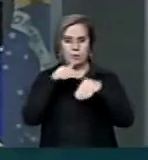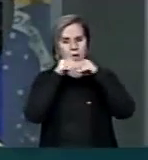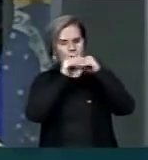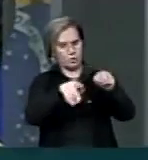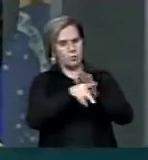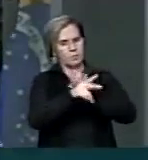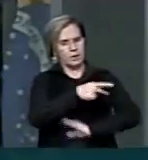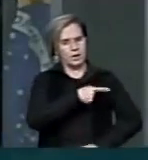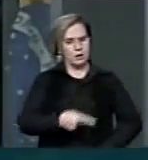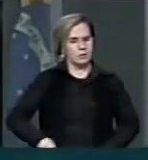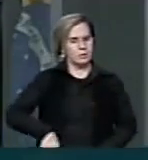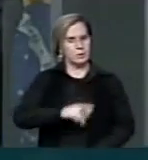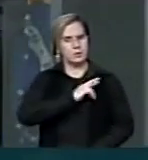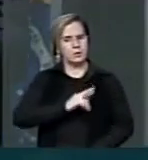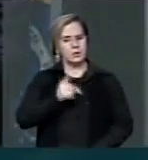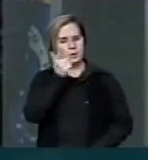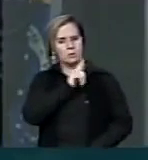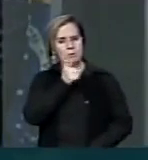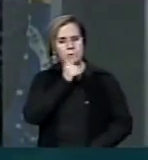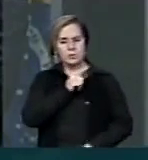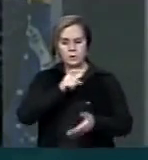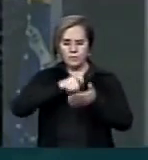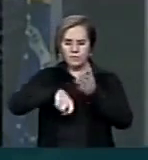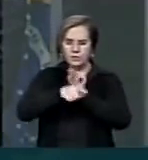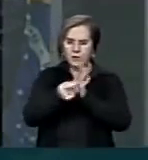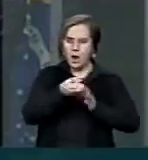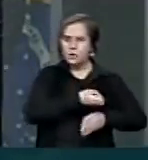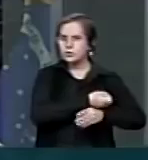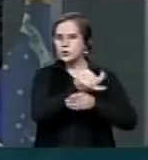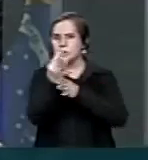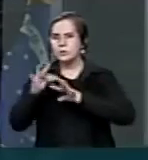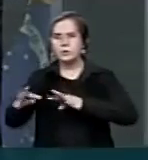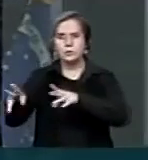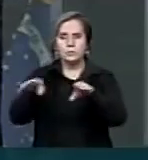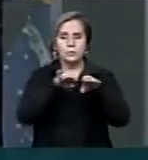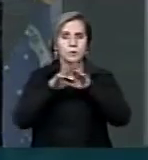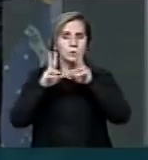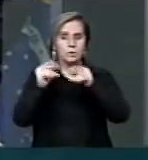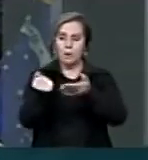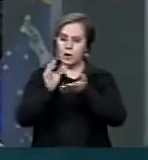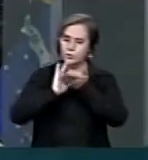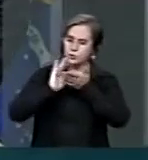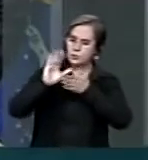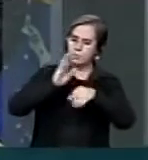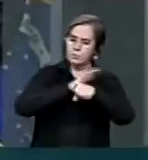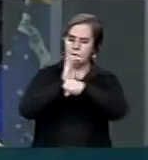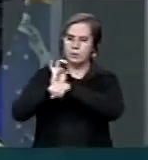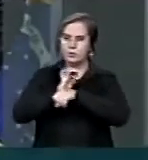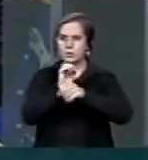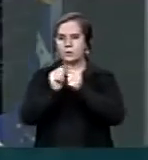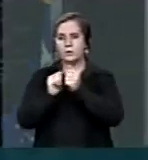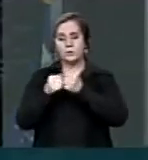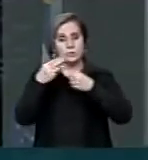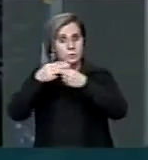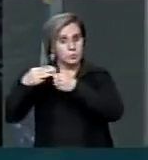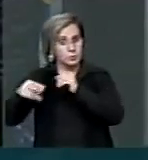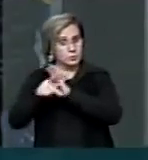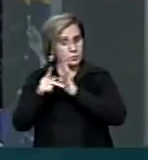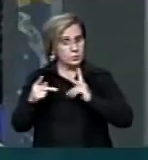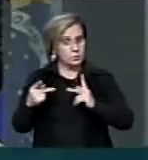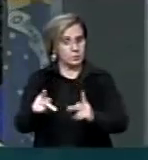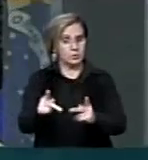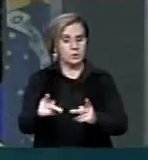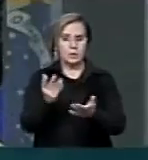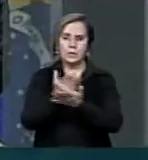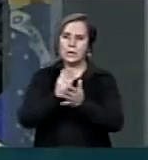da República que distribuísse o bolo fiscal, que destinasse recursos para os estados e para o município, que